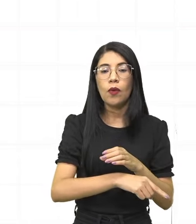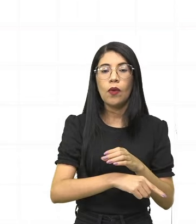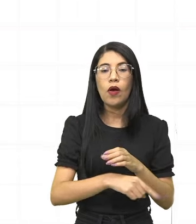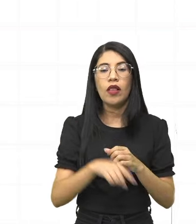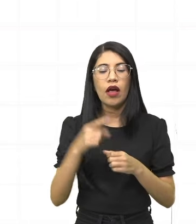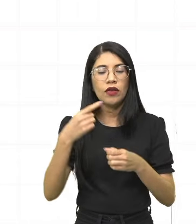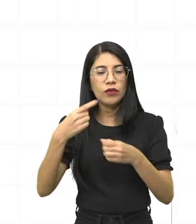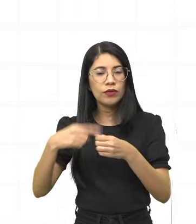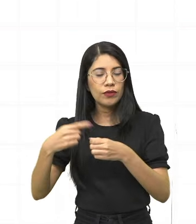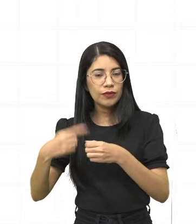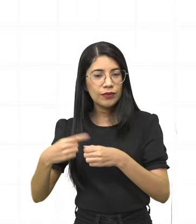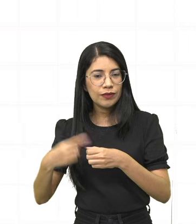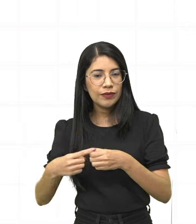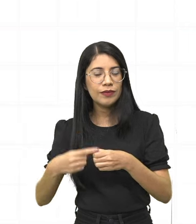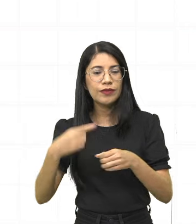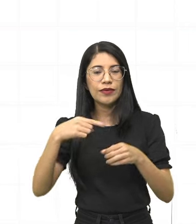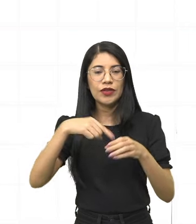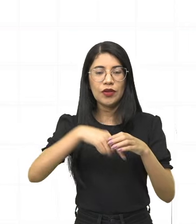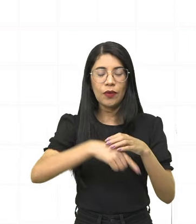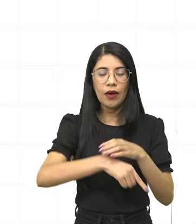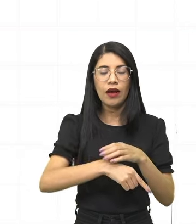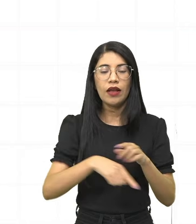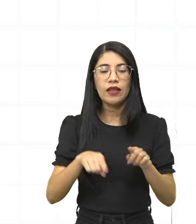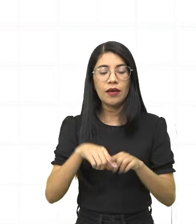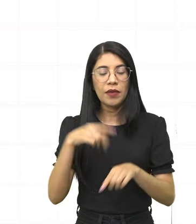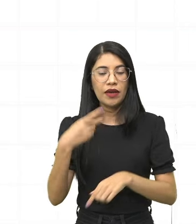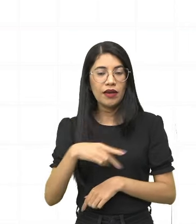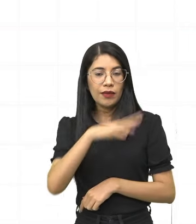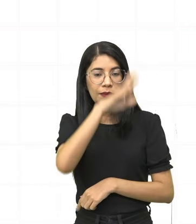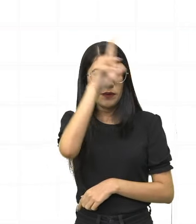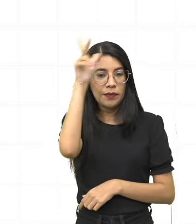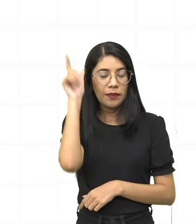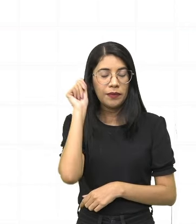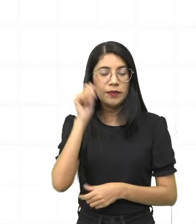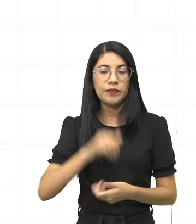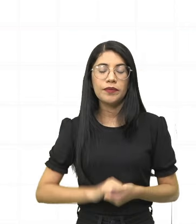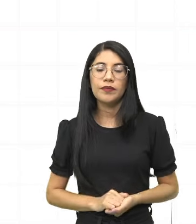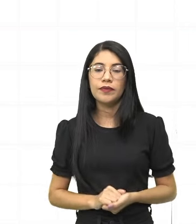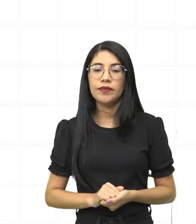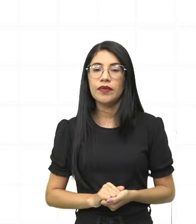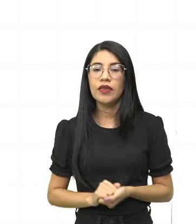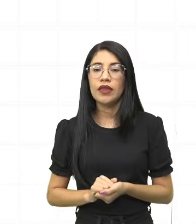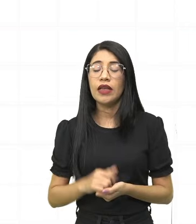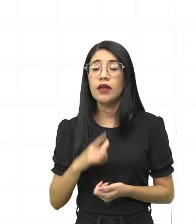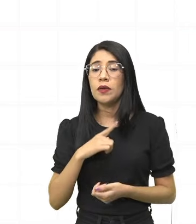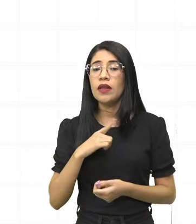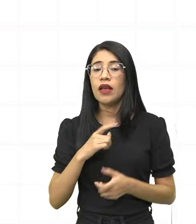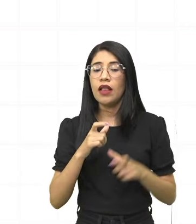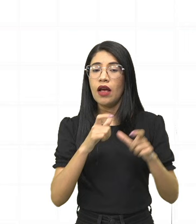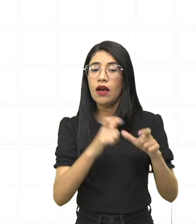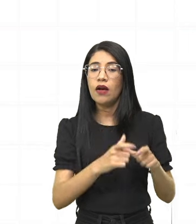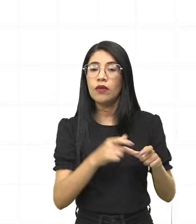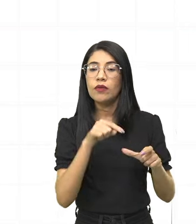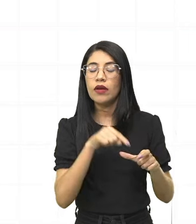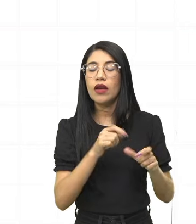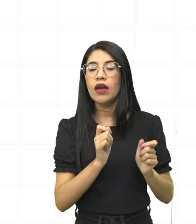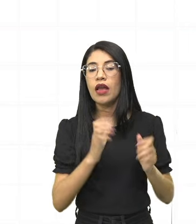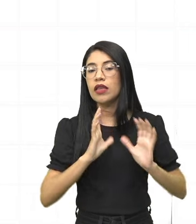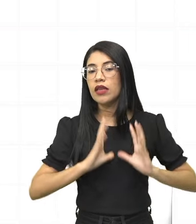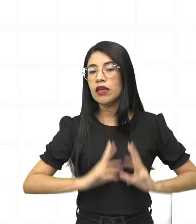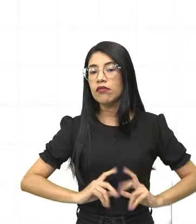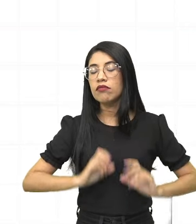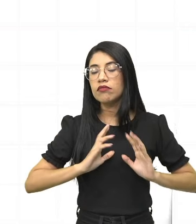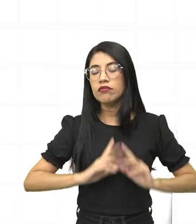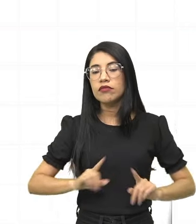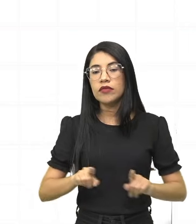localizado no município de Coari, aqui também no estado do Amazonas, né? Nós temos essa fonte de energia limpa.